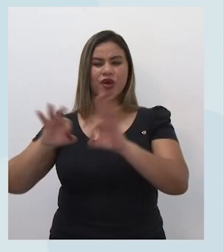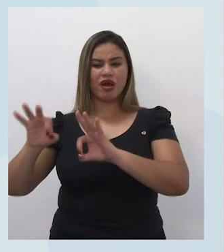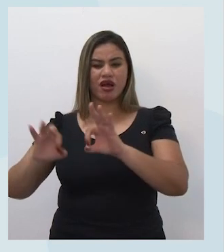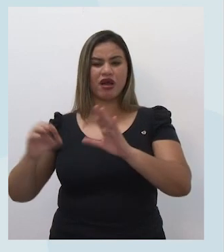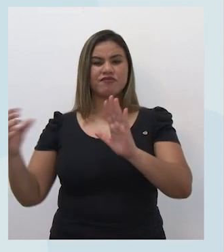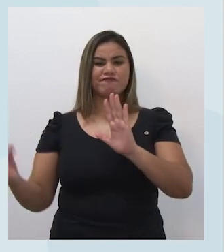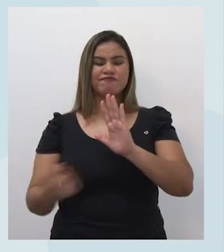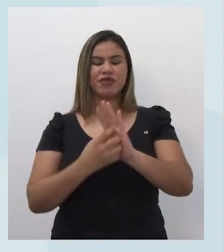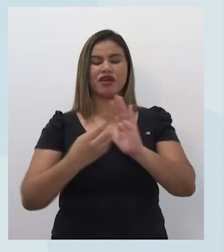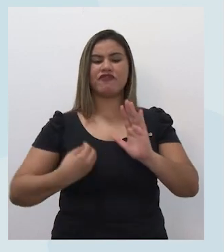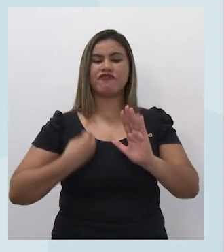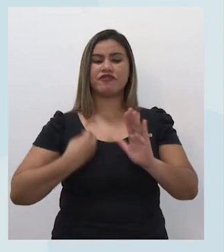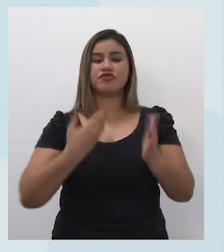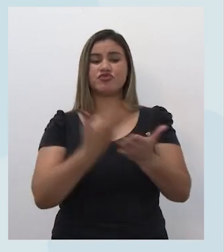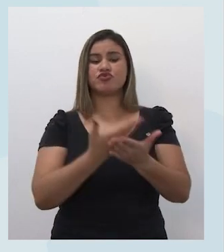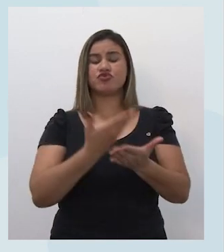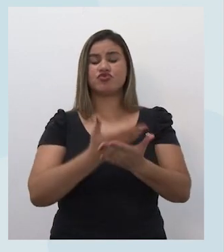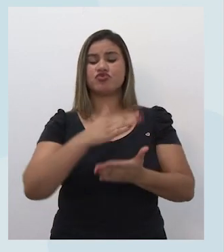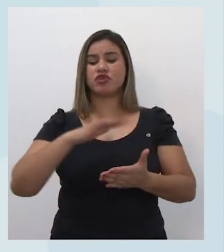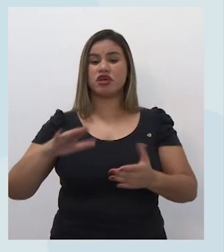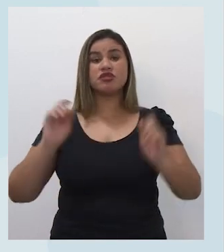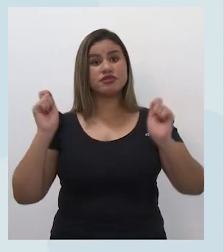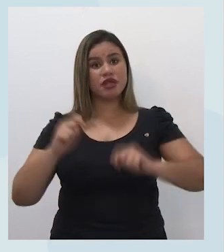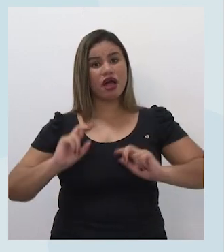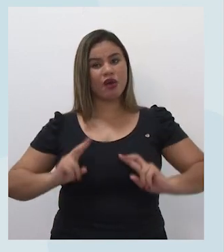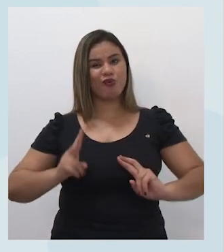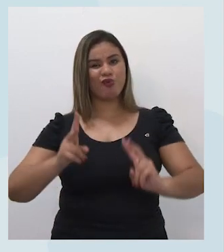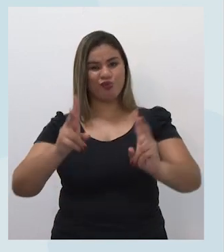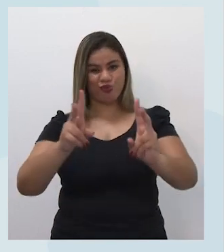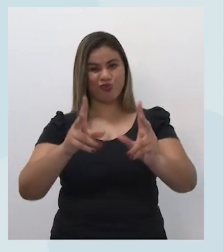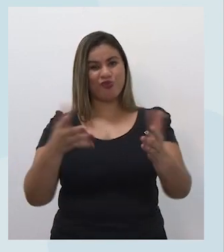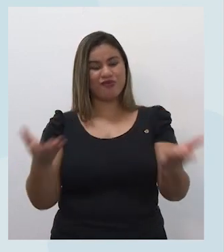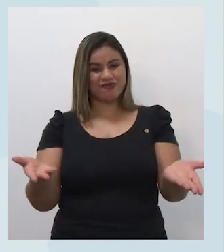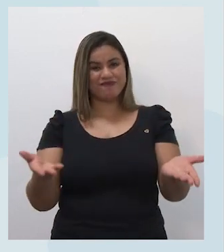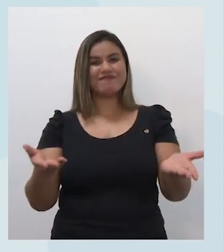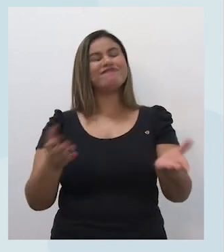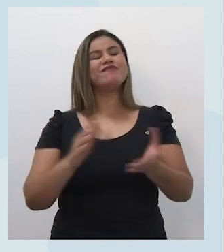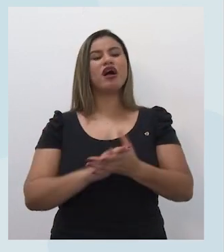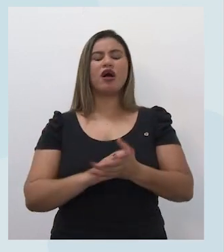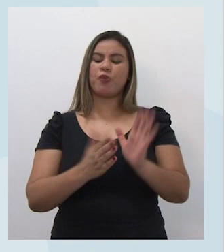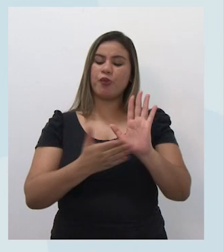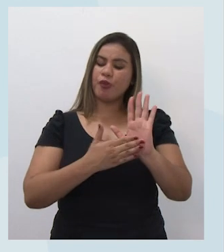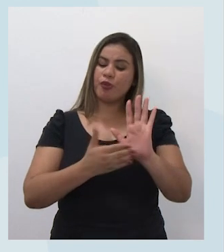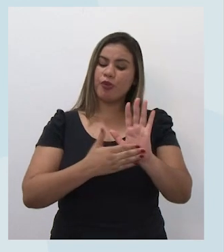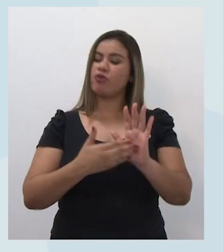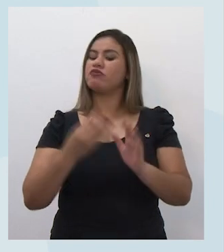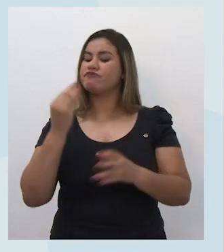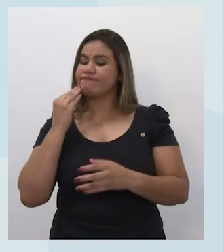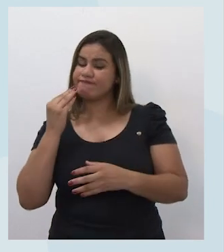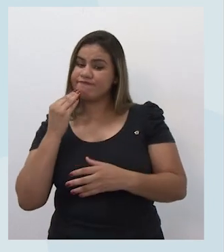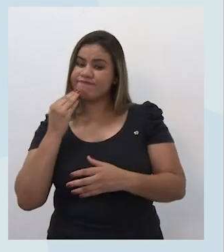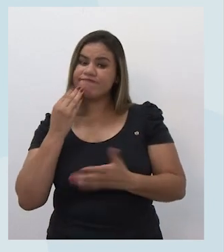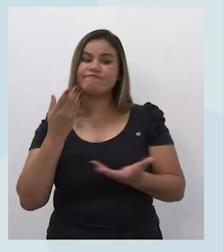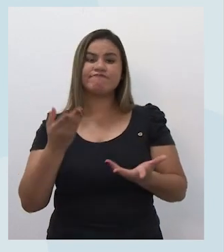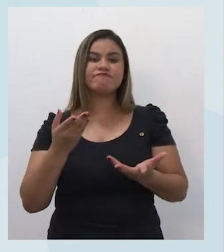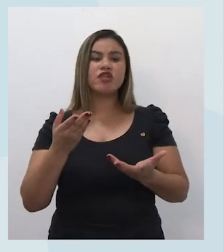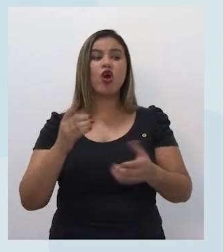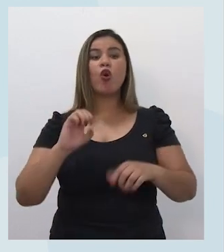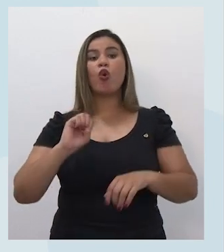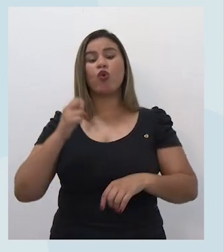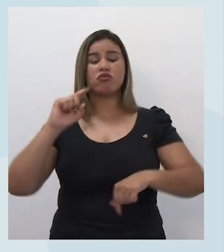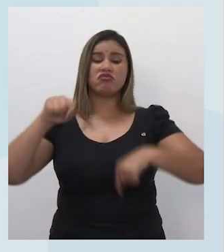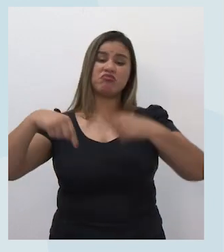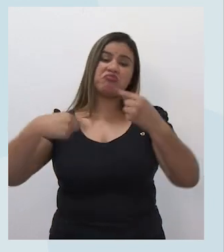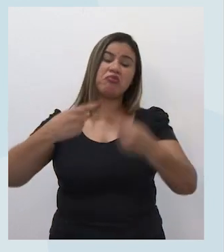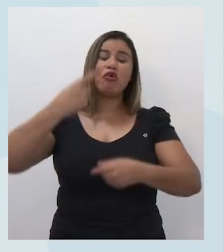dos estudantes, por que não propor a continuidade desse projeto, né? Enfim, em outros